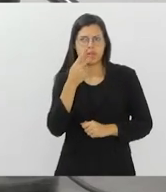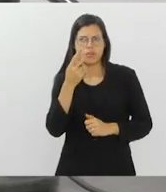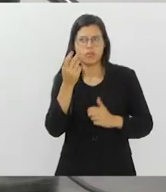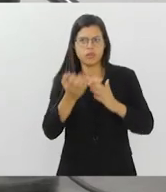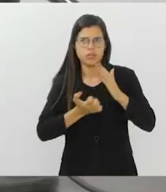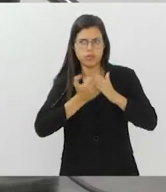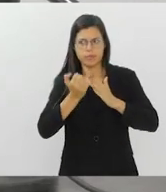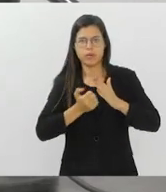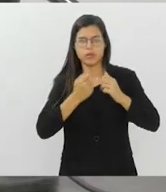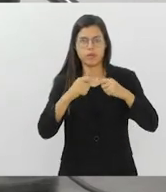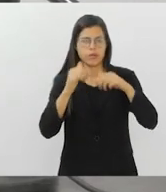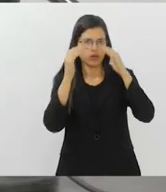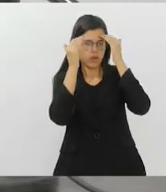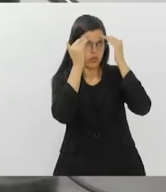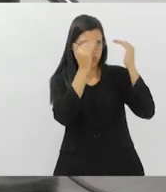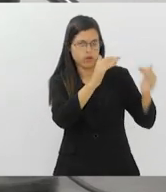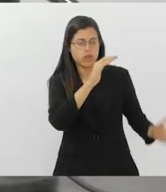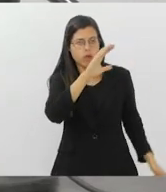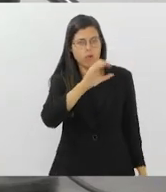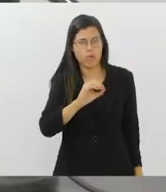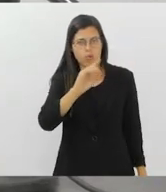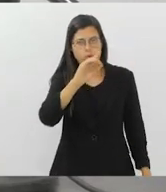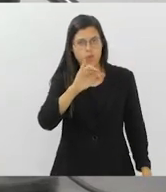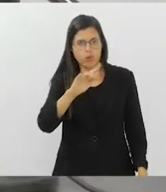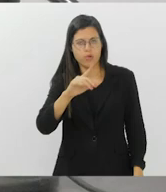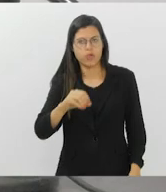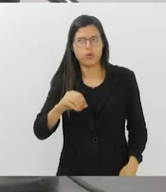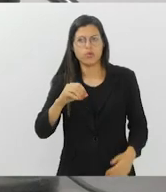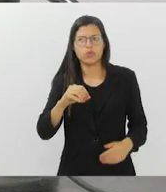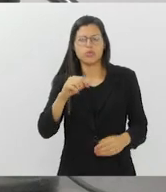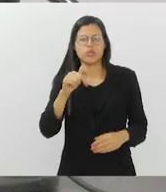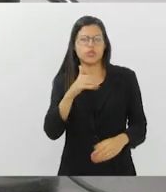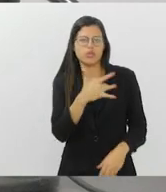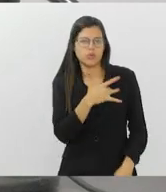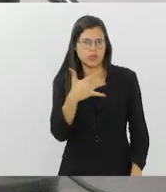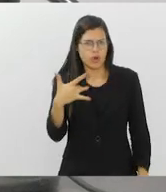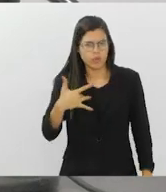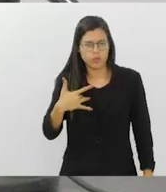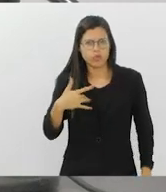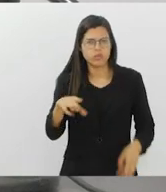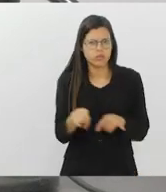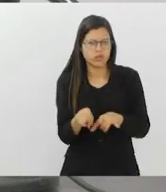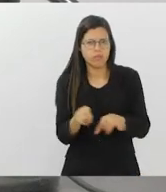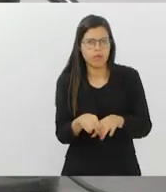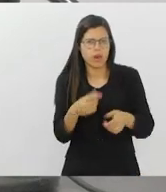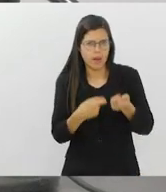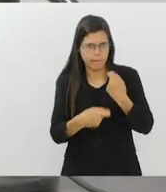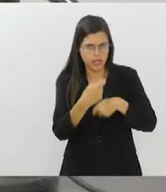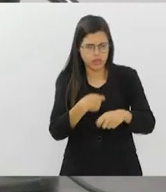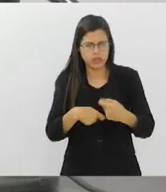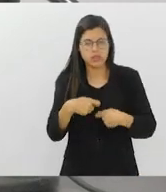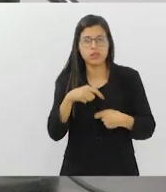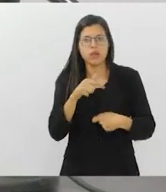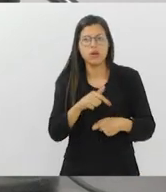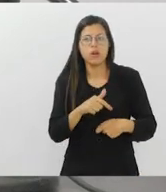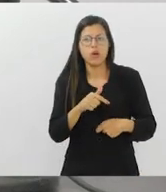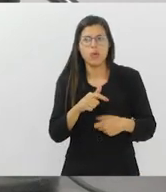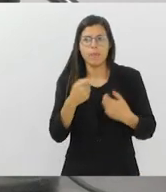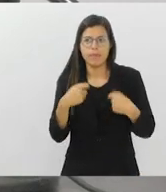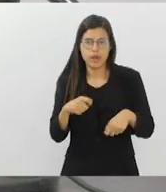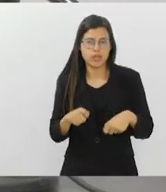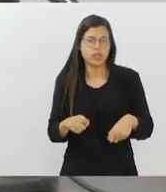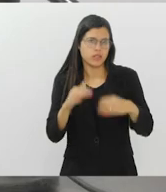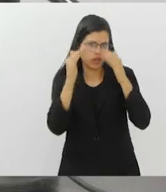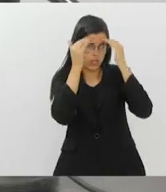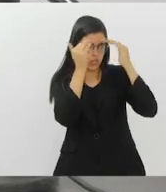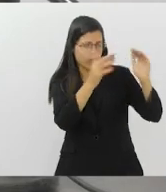cumprir o código de ética do mercado de seguros, previdência privada, saúde suplementar e capitalização. sujeitando-se às suas